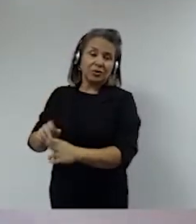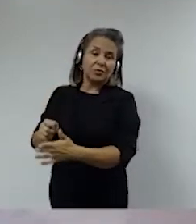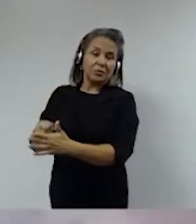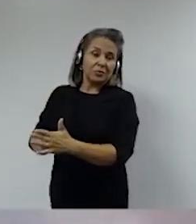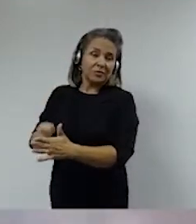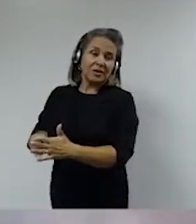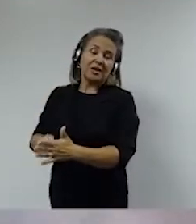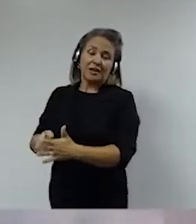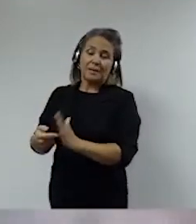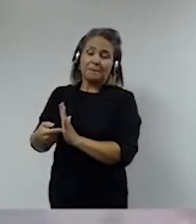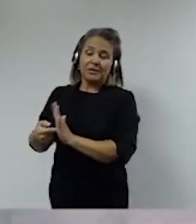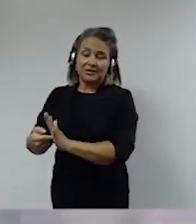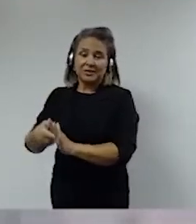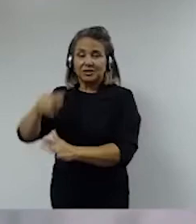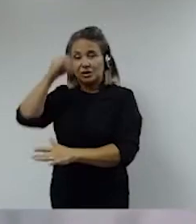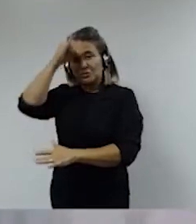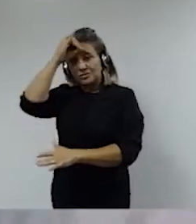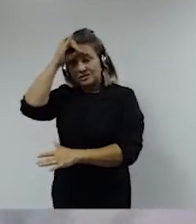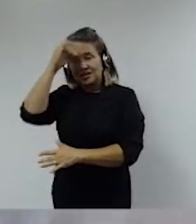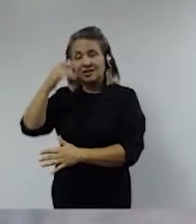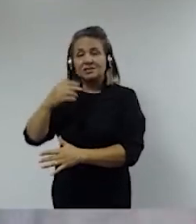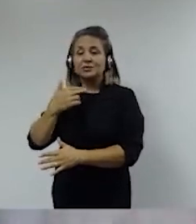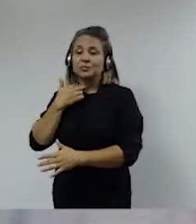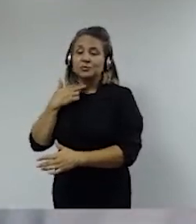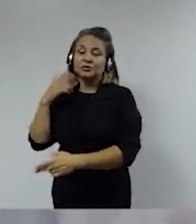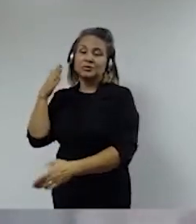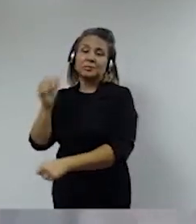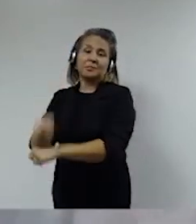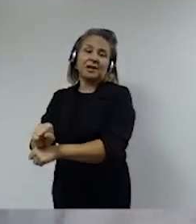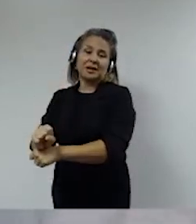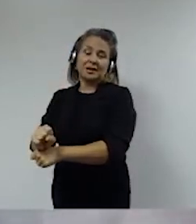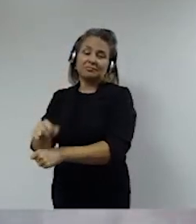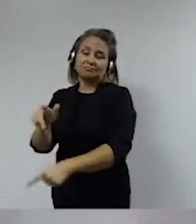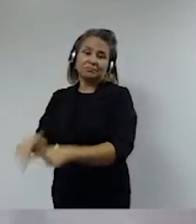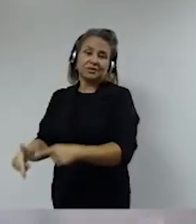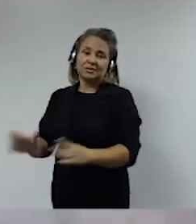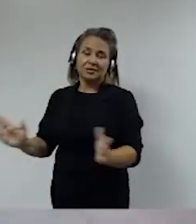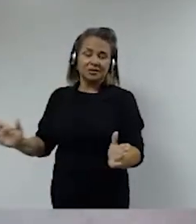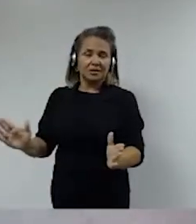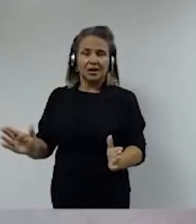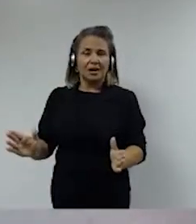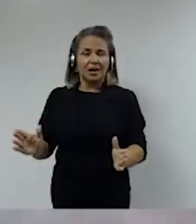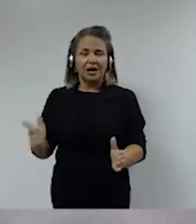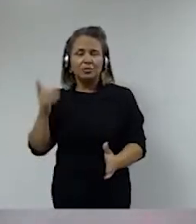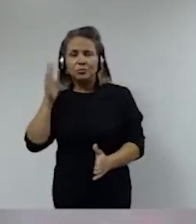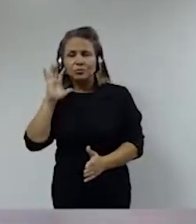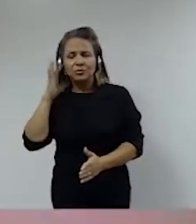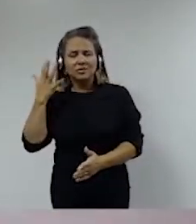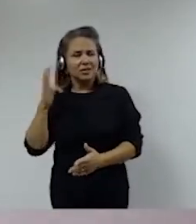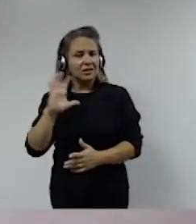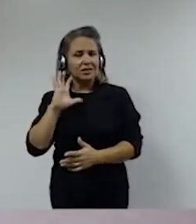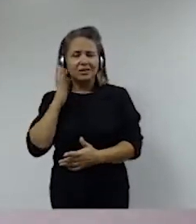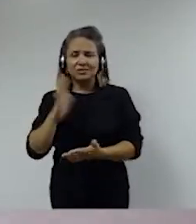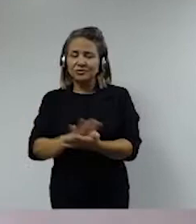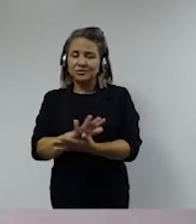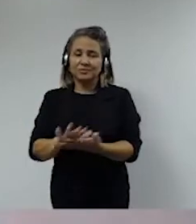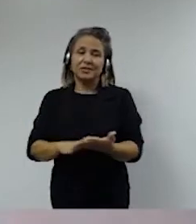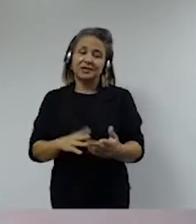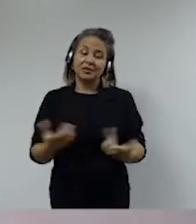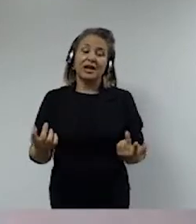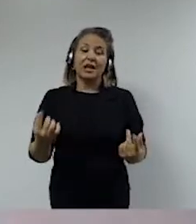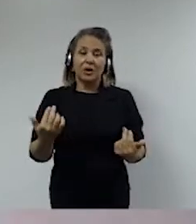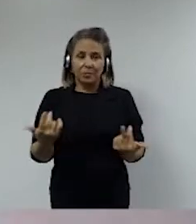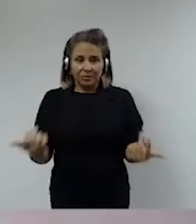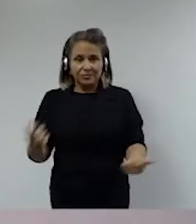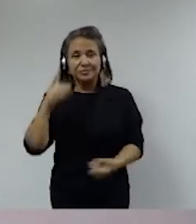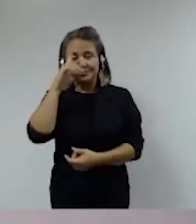presunção de inocência, é algo que impede qualquer apuração, também não vai se apurar delito nenhum. Então, evidentemente, isso é um equilíbrio muito tênue,